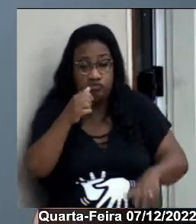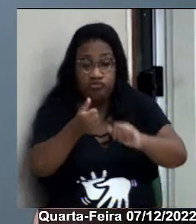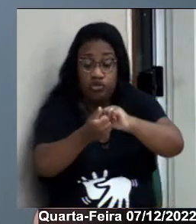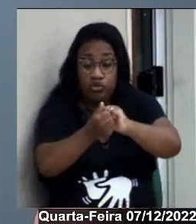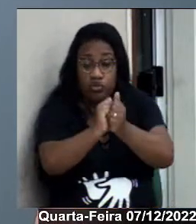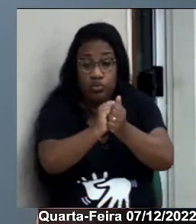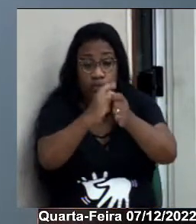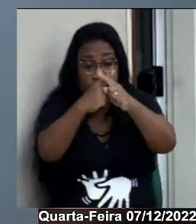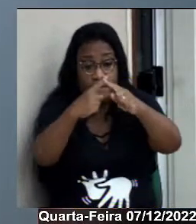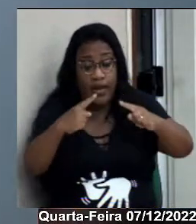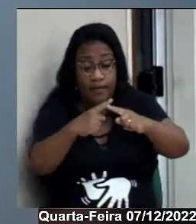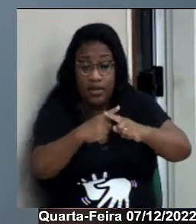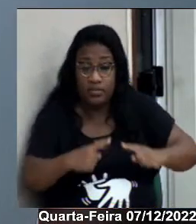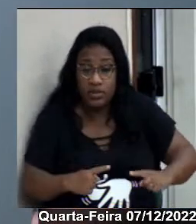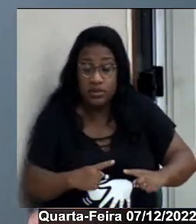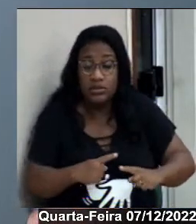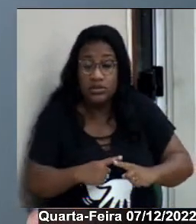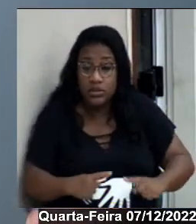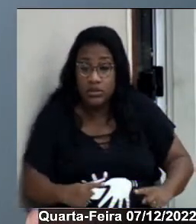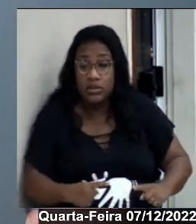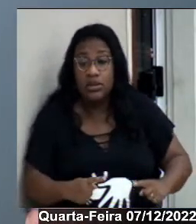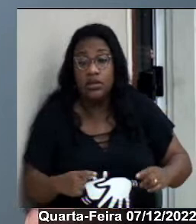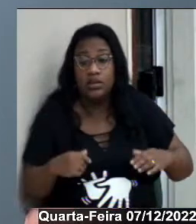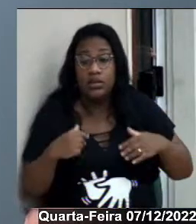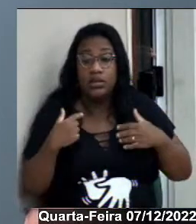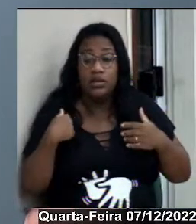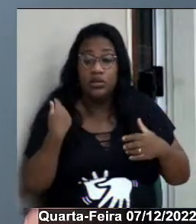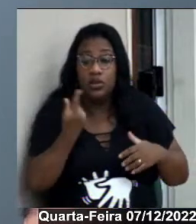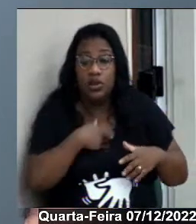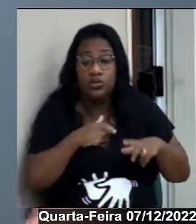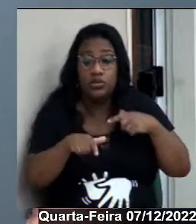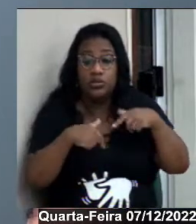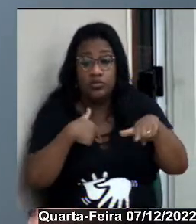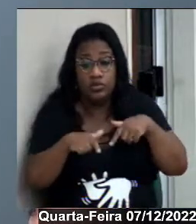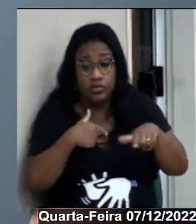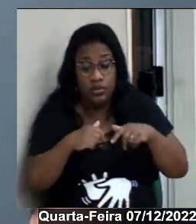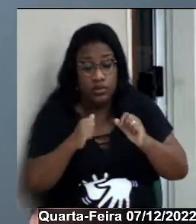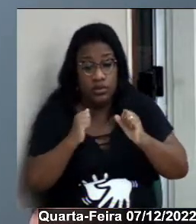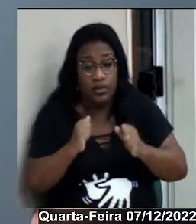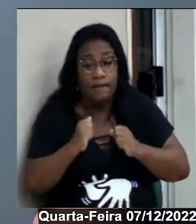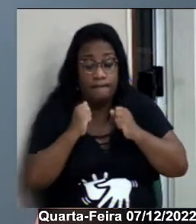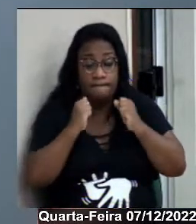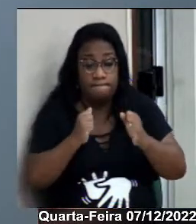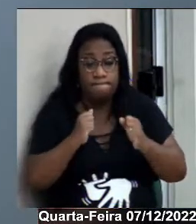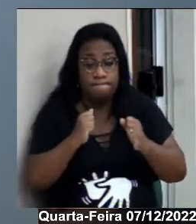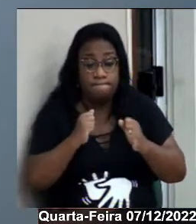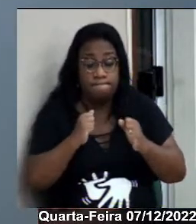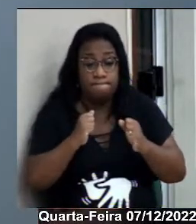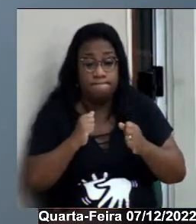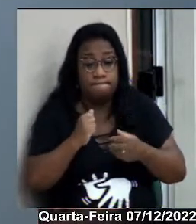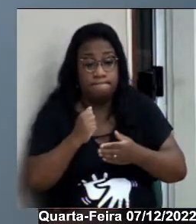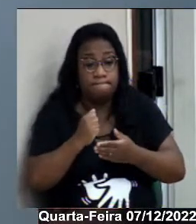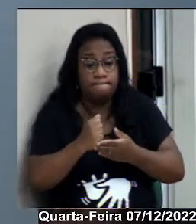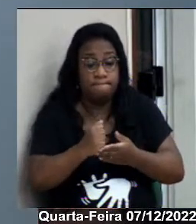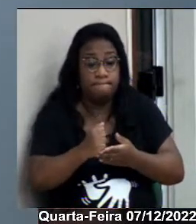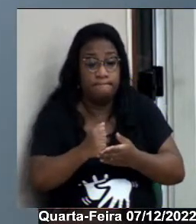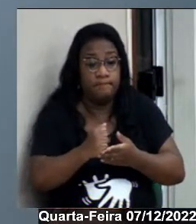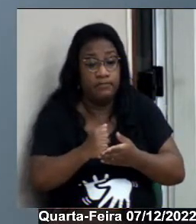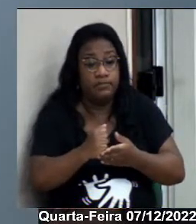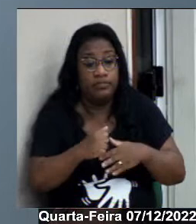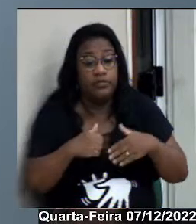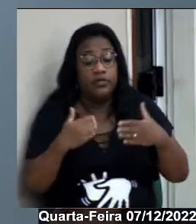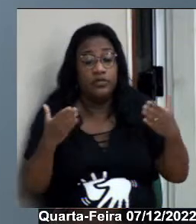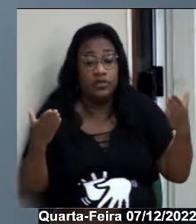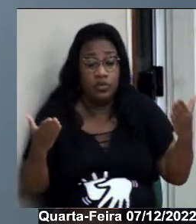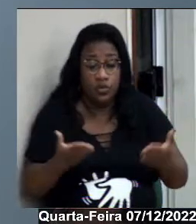pessoas somente, 5 mil pessoas no Instagram. Estamos trabalhando para que a gente possa levar o nome da cidade. E